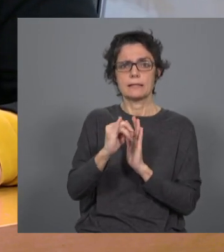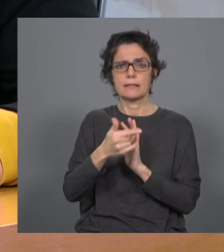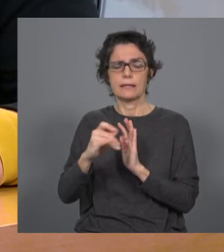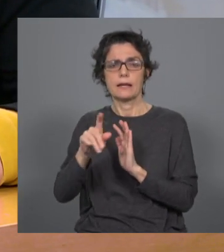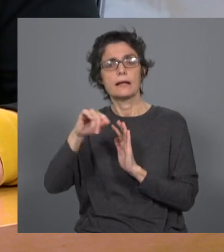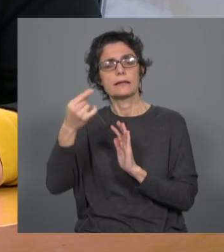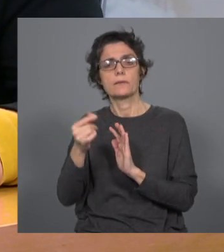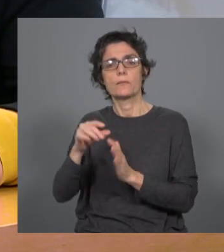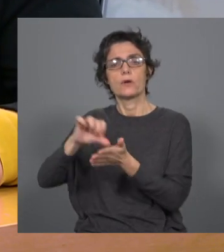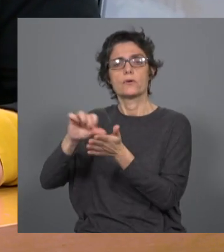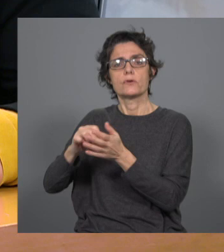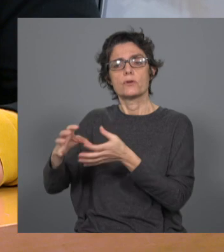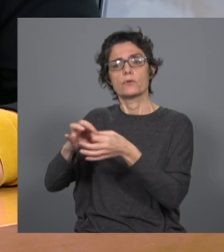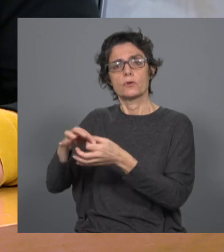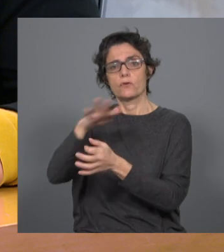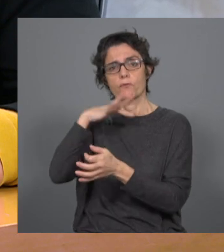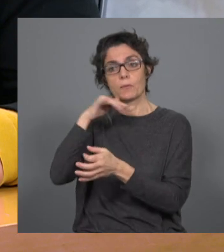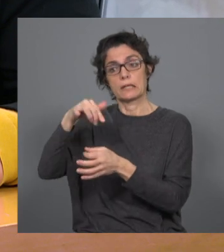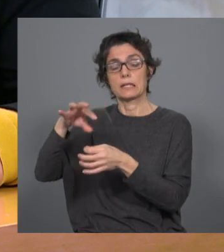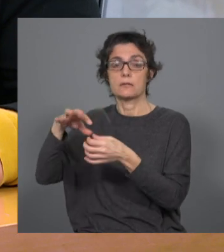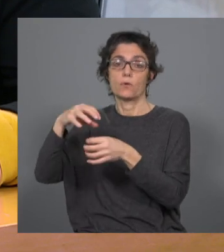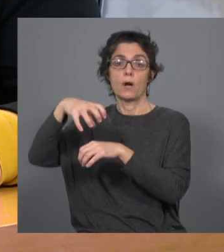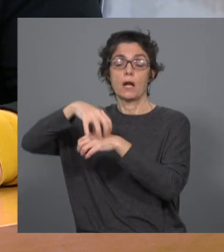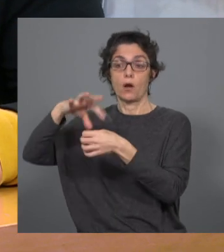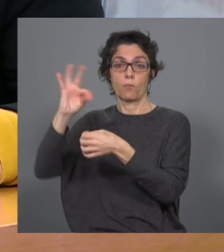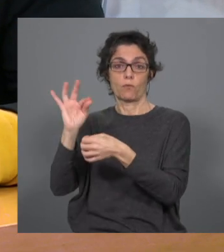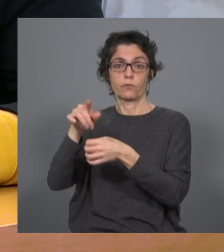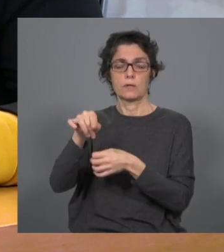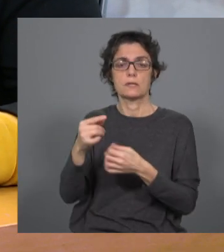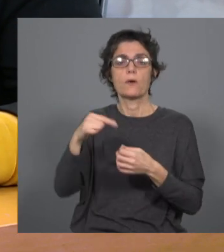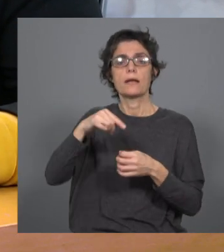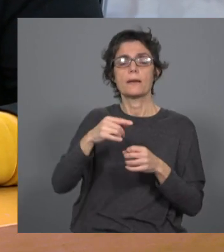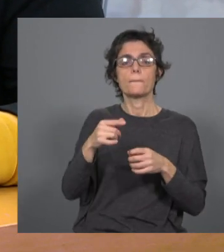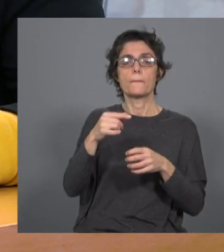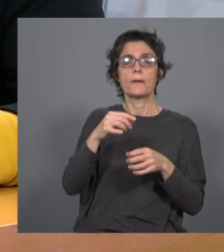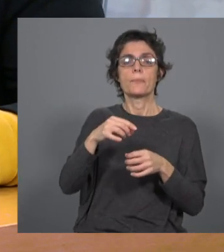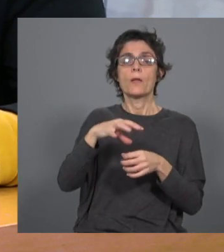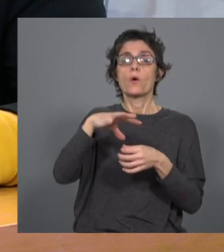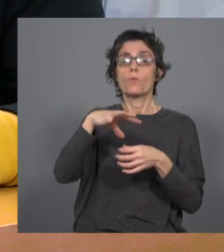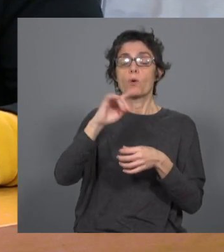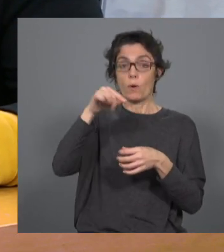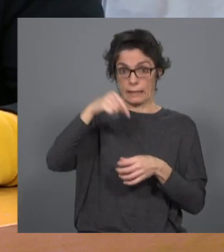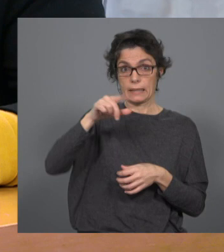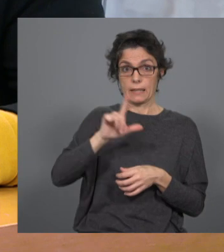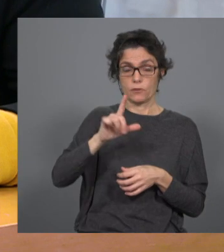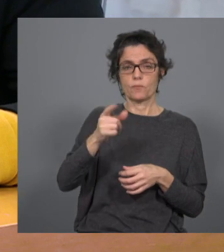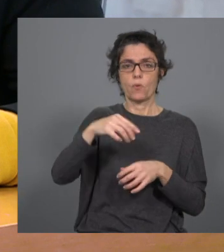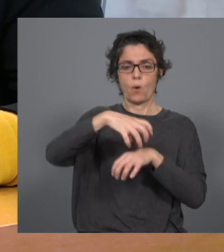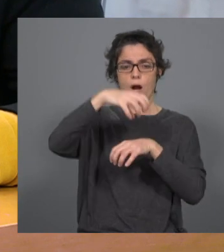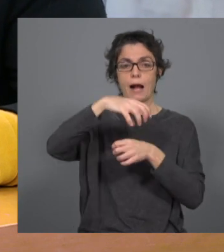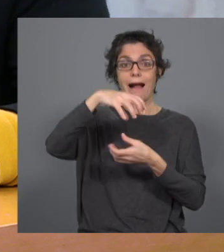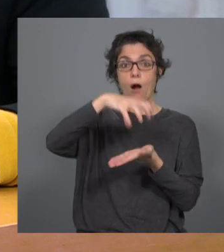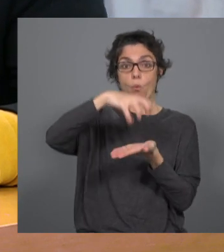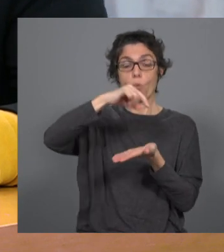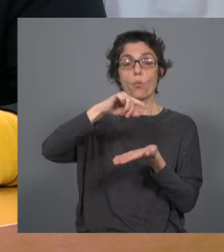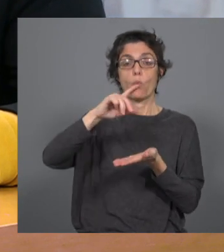que é uma fundação. Temos também uma escola profissional ASAS, aqui em Lisboa, com a qual nós pretendemos assegurar